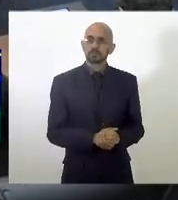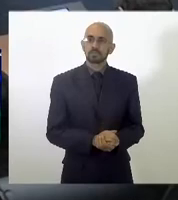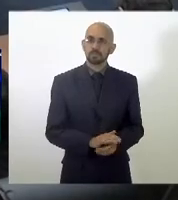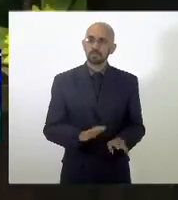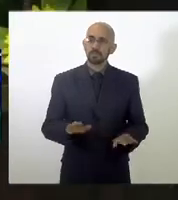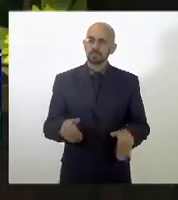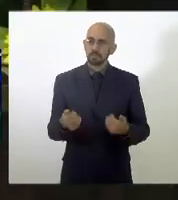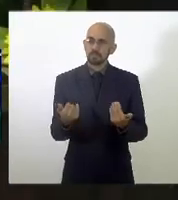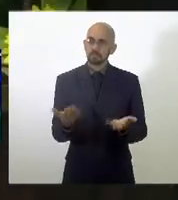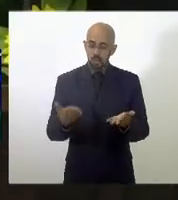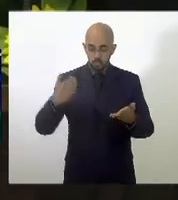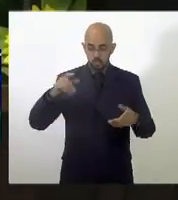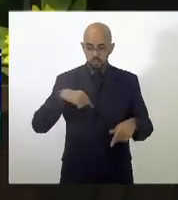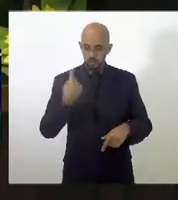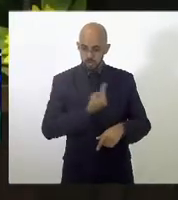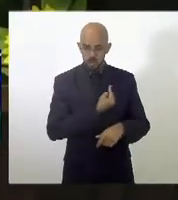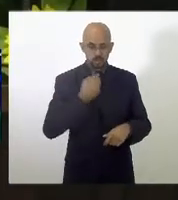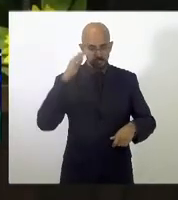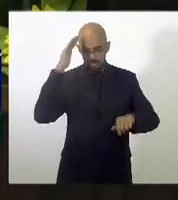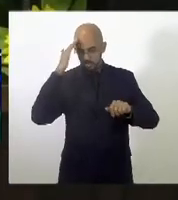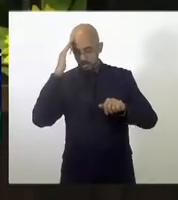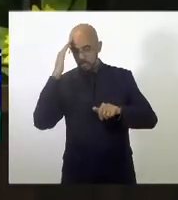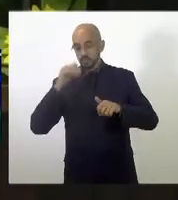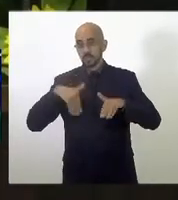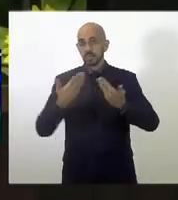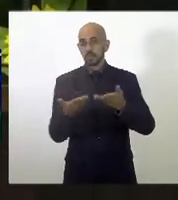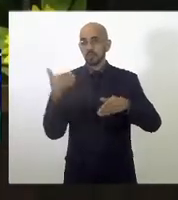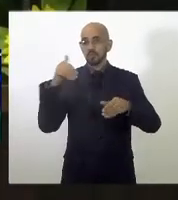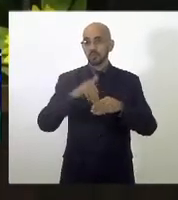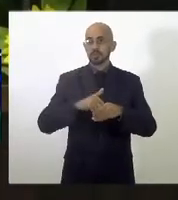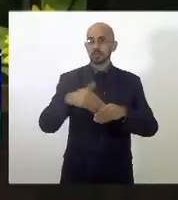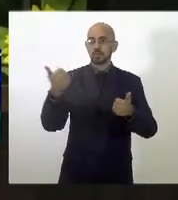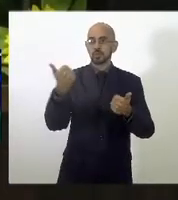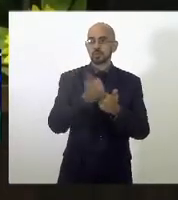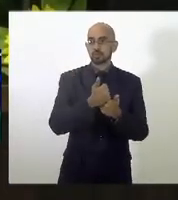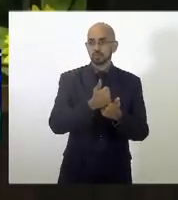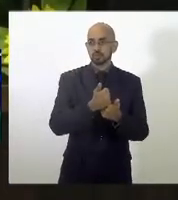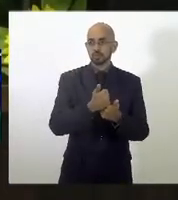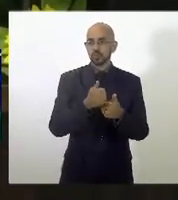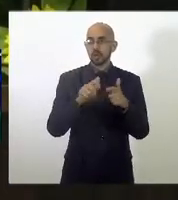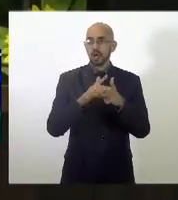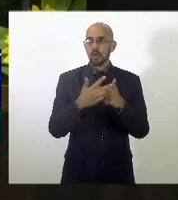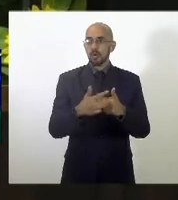Então, chegamos ao entendimento em votação substitutivo com a correção